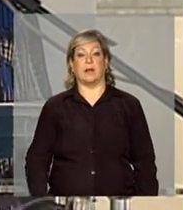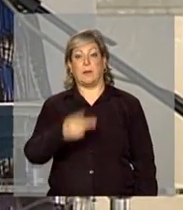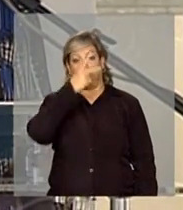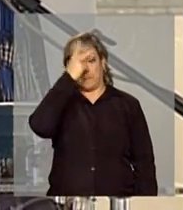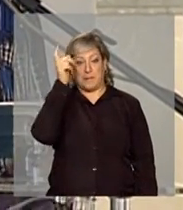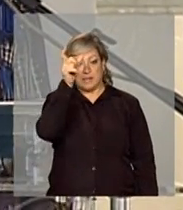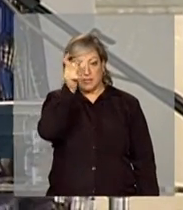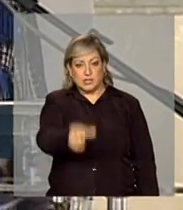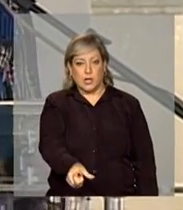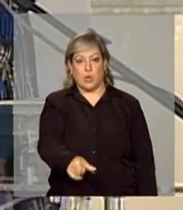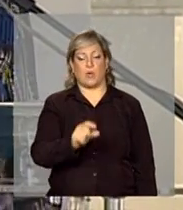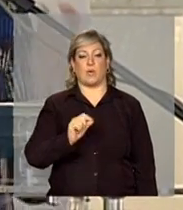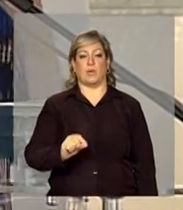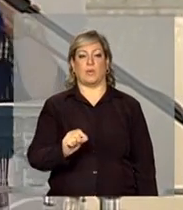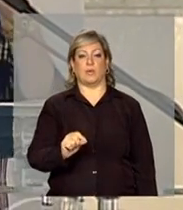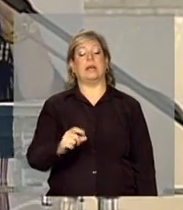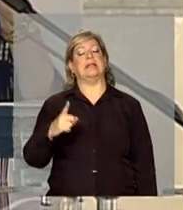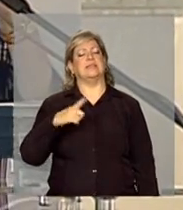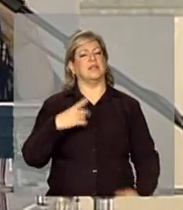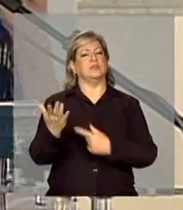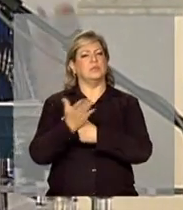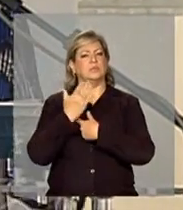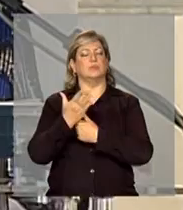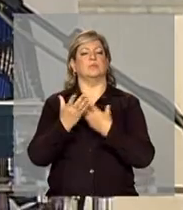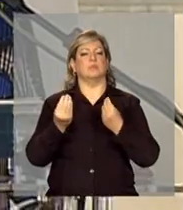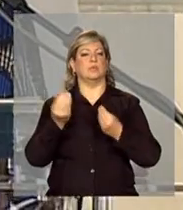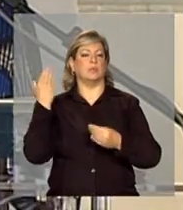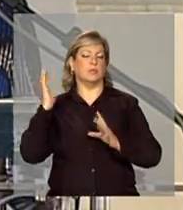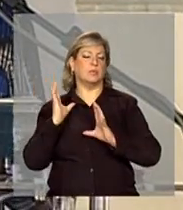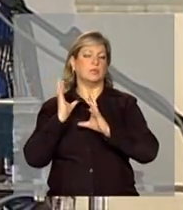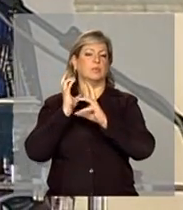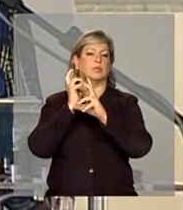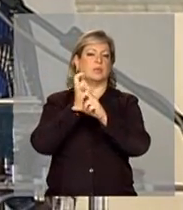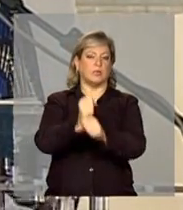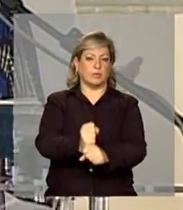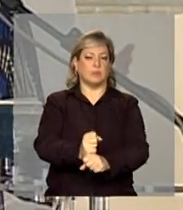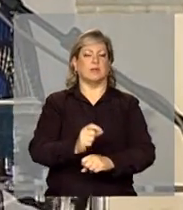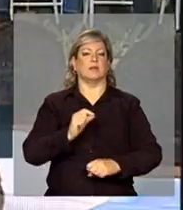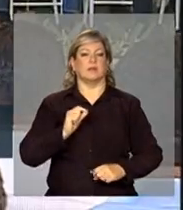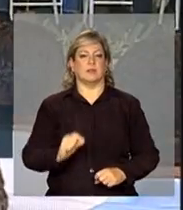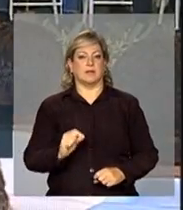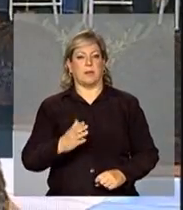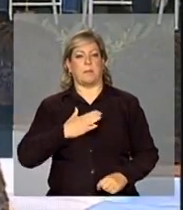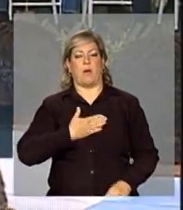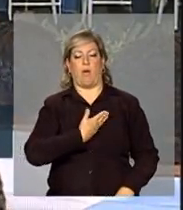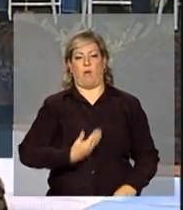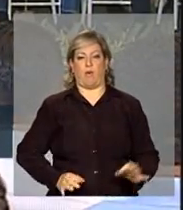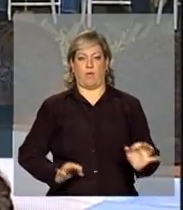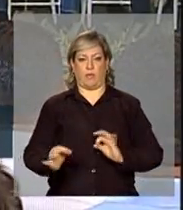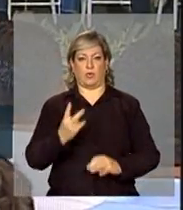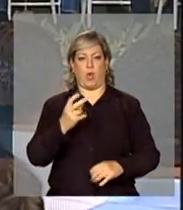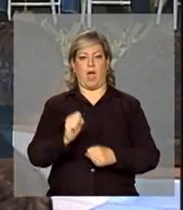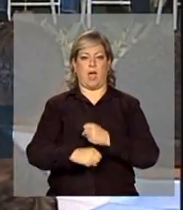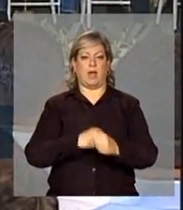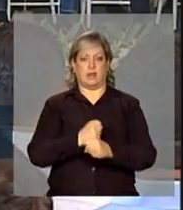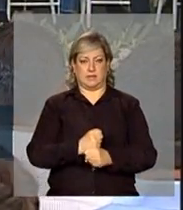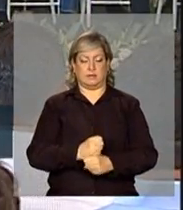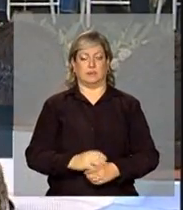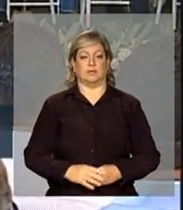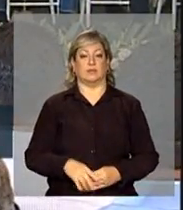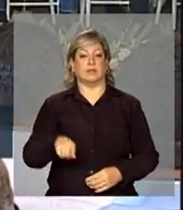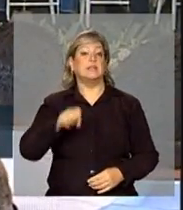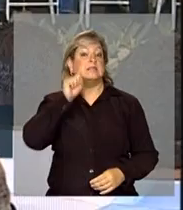pessoas que têm nos ajudado ao longo meu governo desses 2 anos,